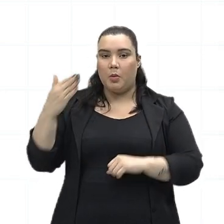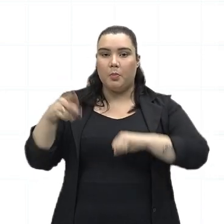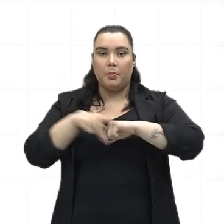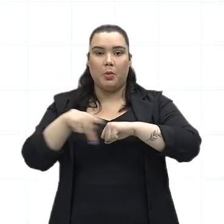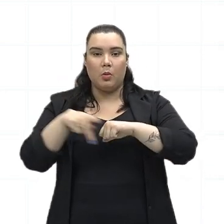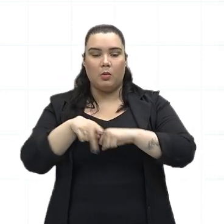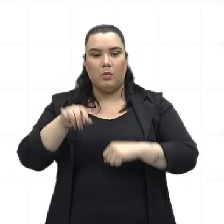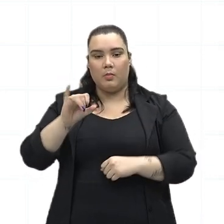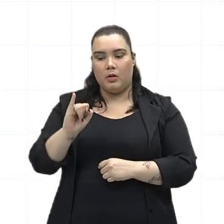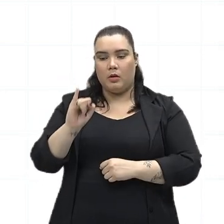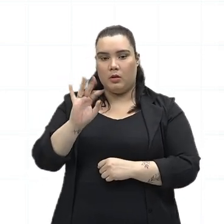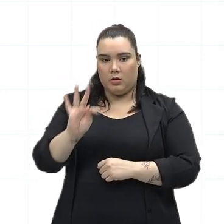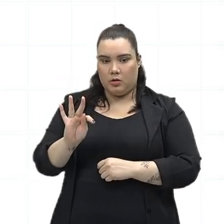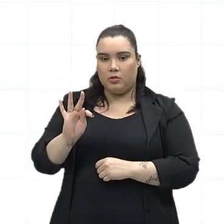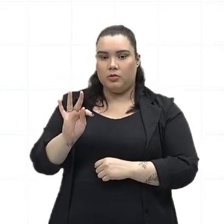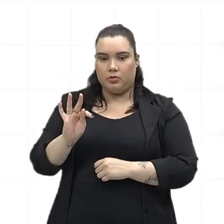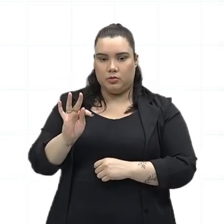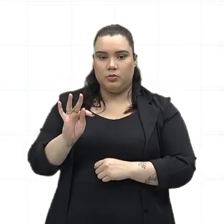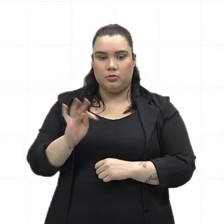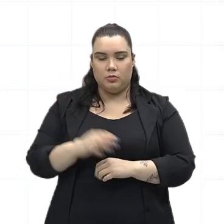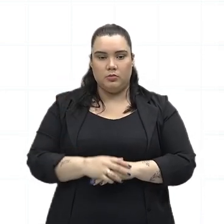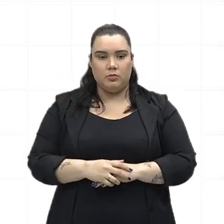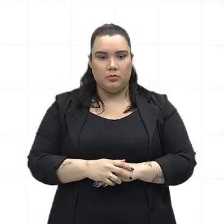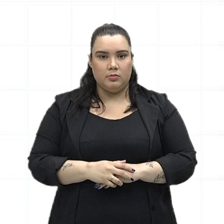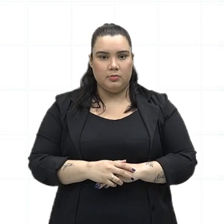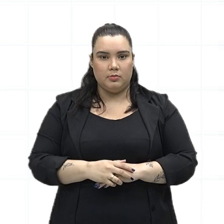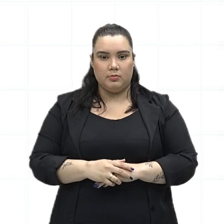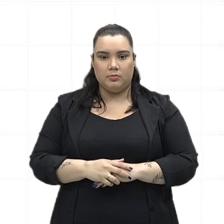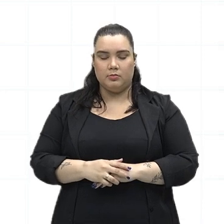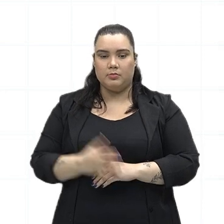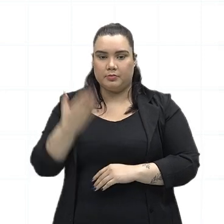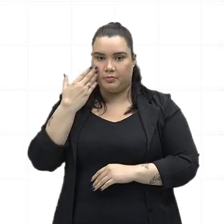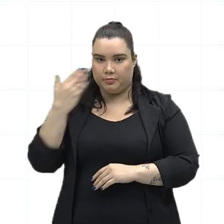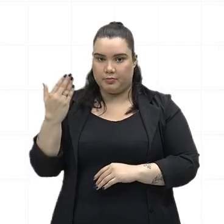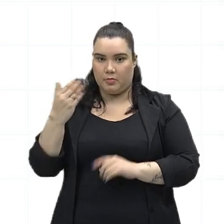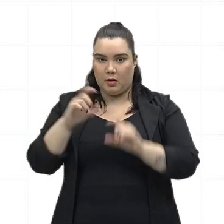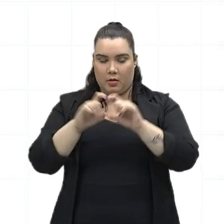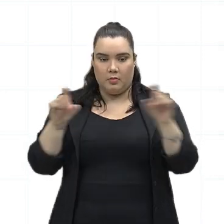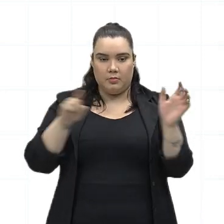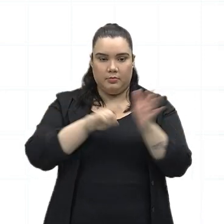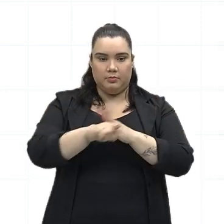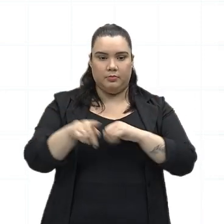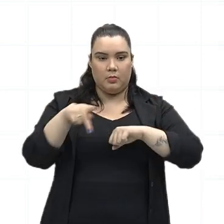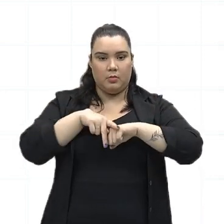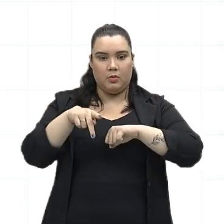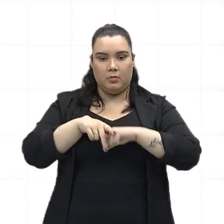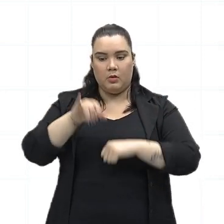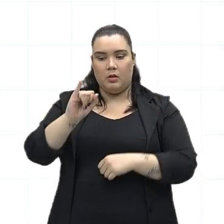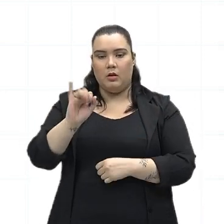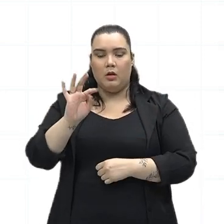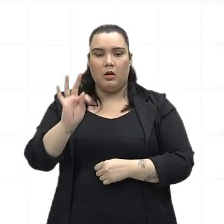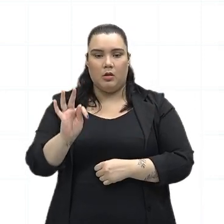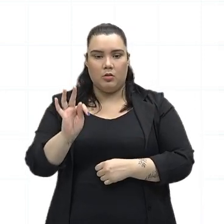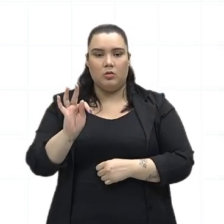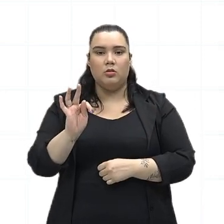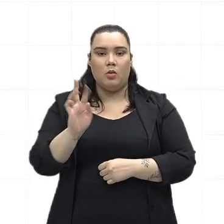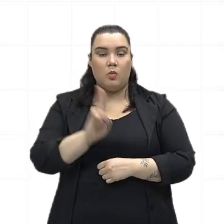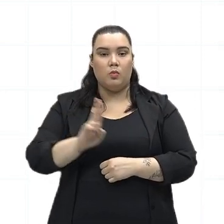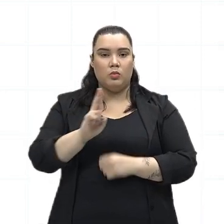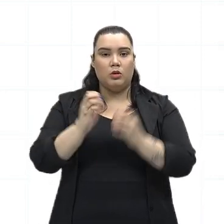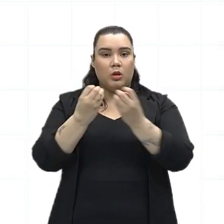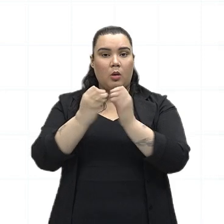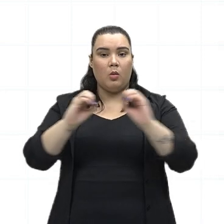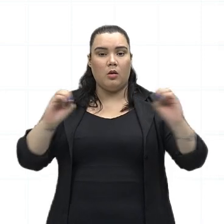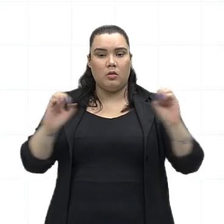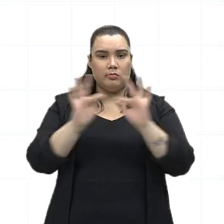é a pergunta, tá? Lá sobre aquele parágrafo que eu falei para vocês. O pronome it, usado na oração, it could replace